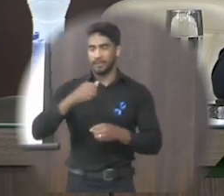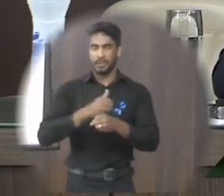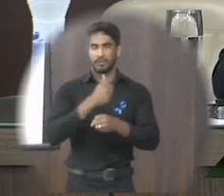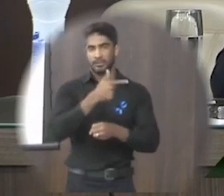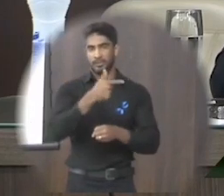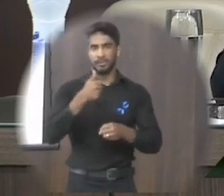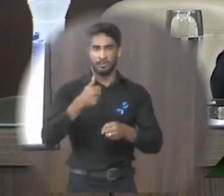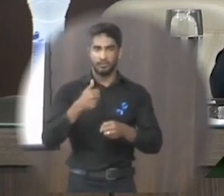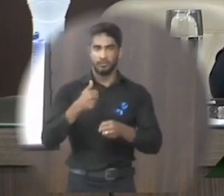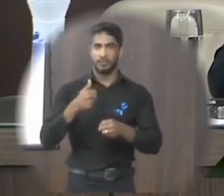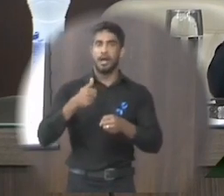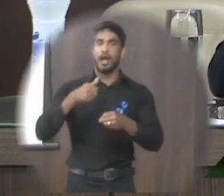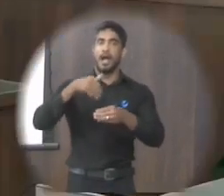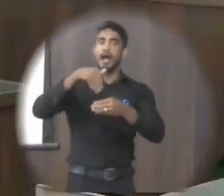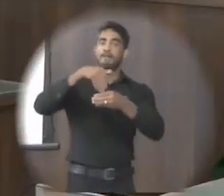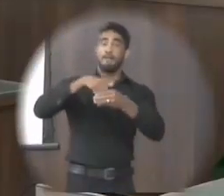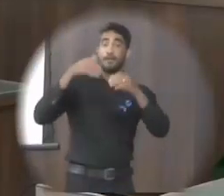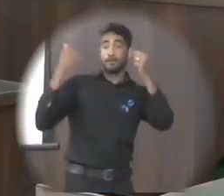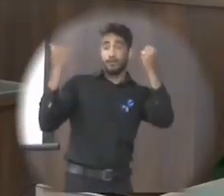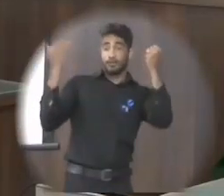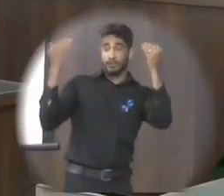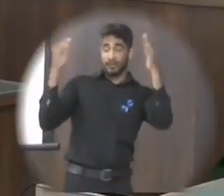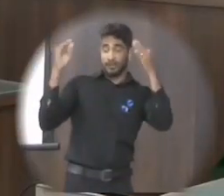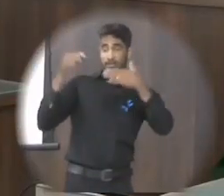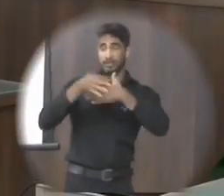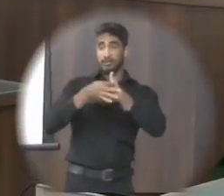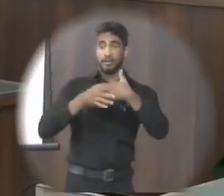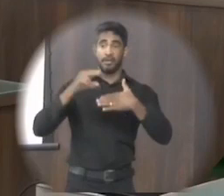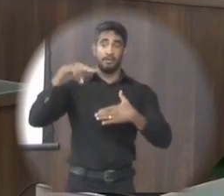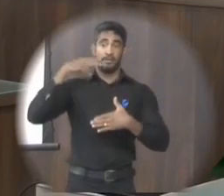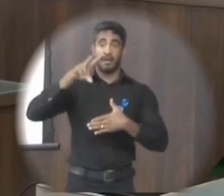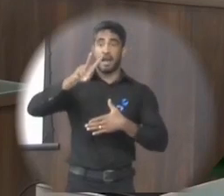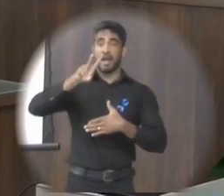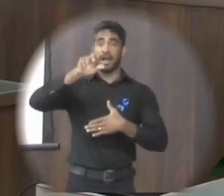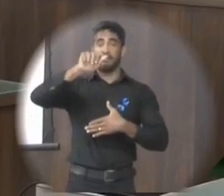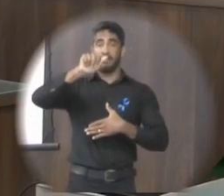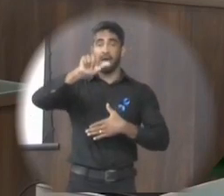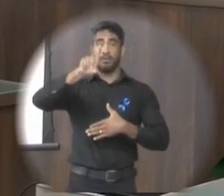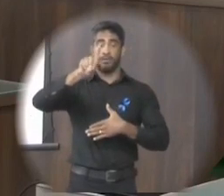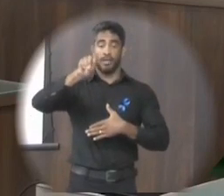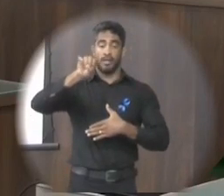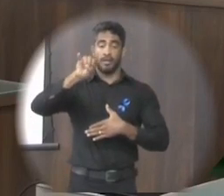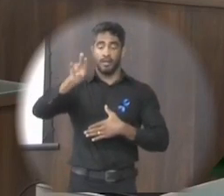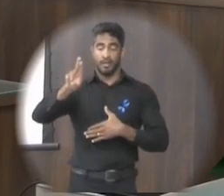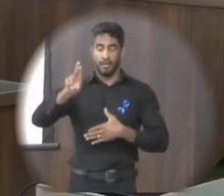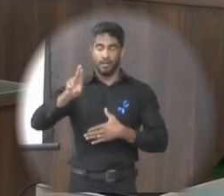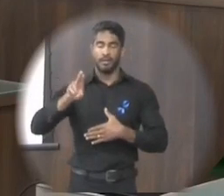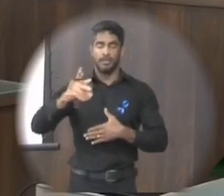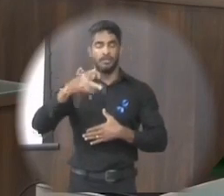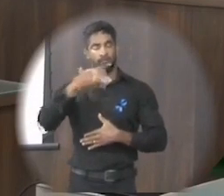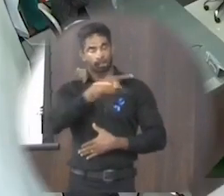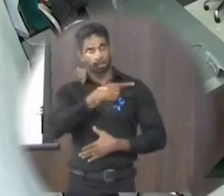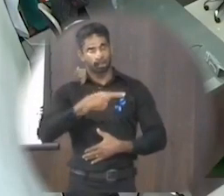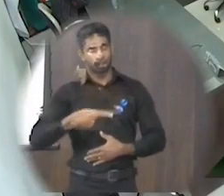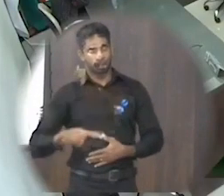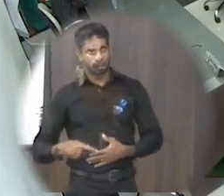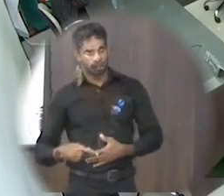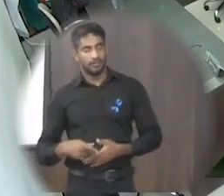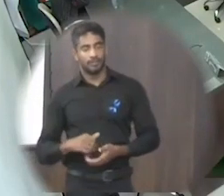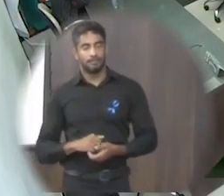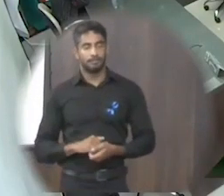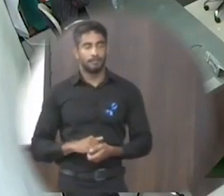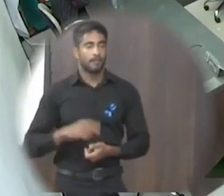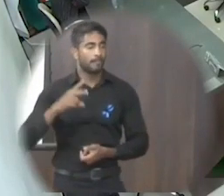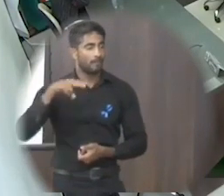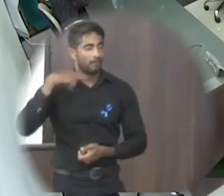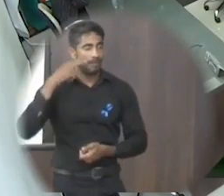115/2021, voto de congratulação, de autoria do vereador Valdeir dos Santos Silva. Excelentíssimo senhor presidente, o